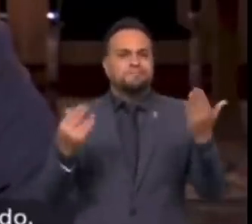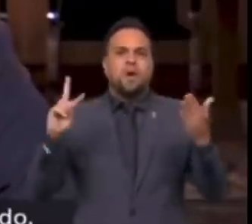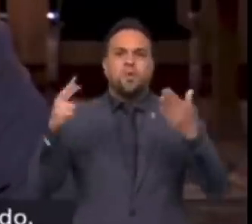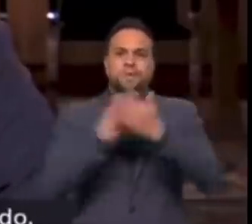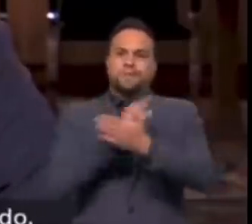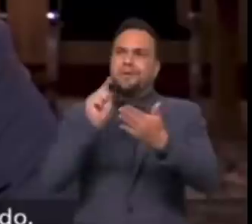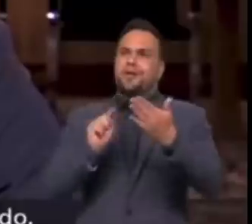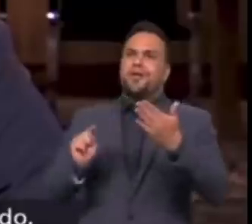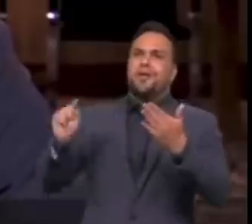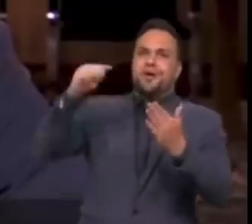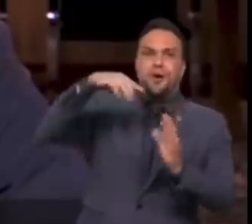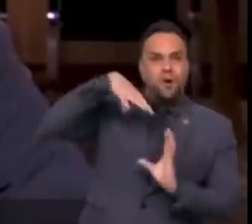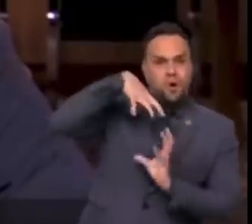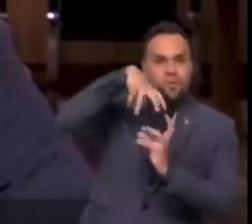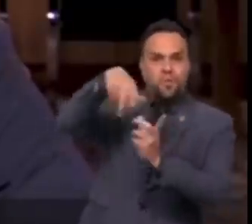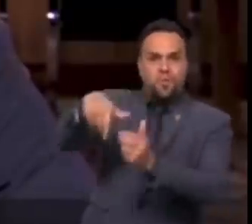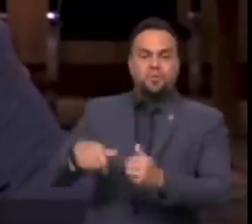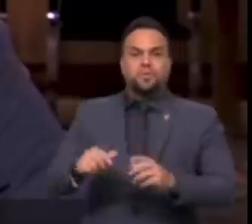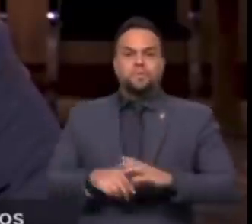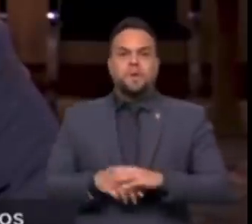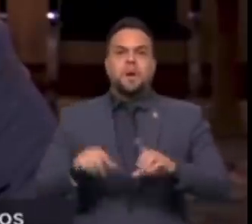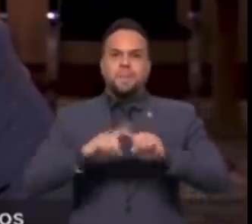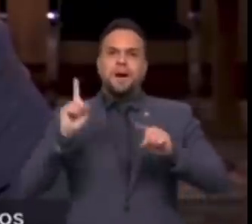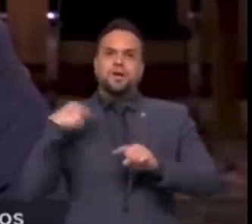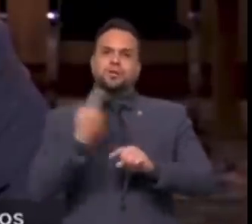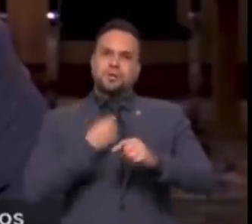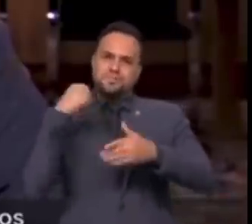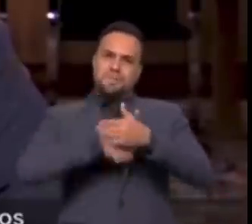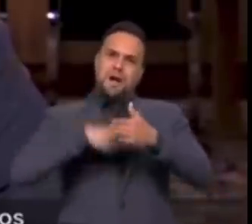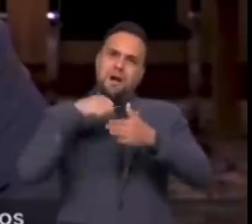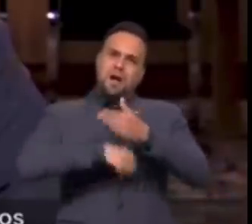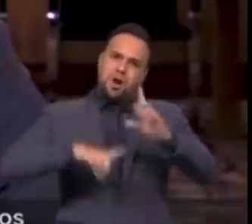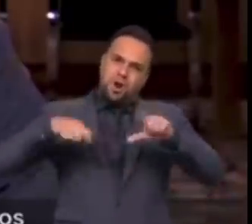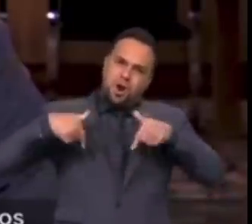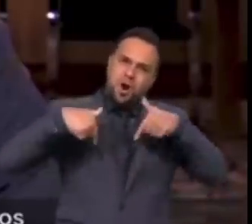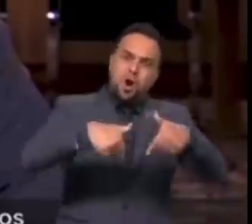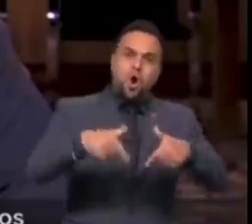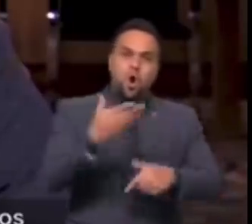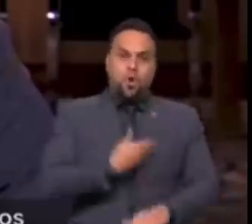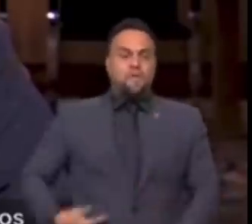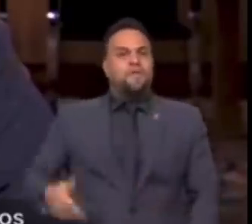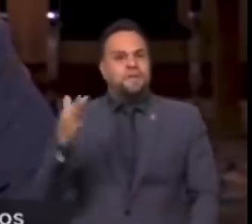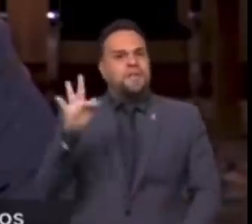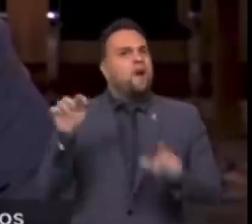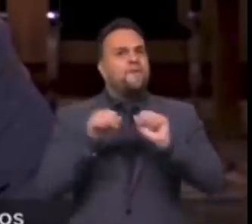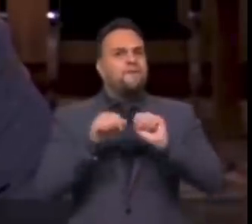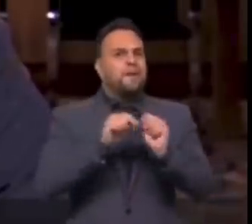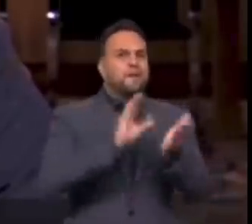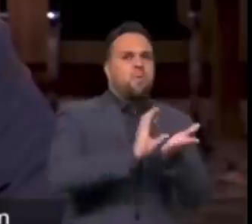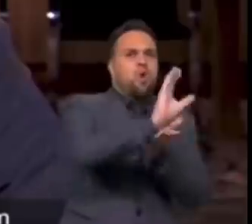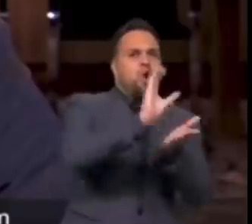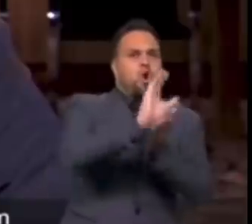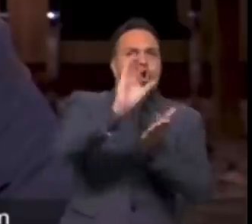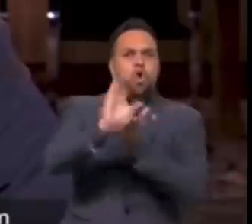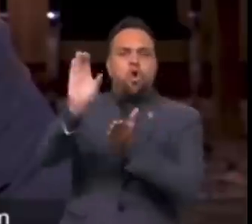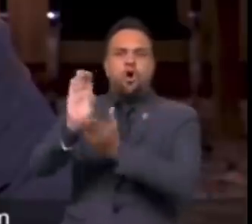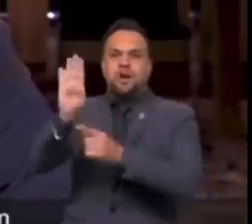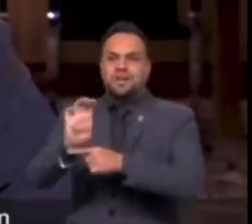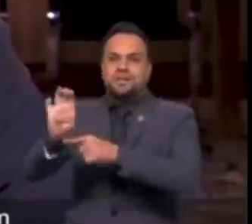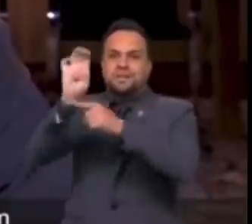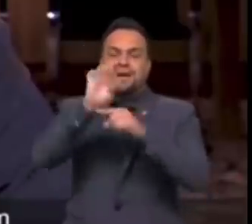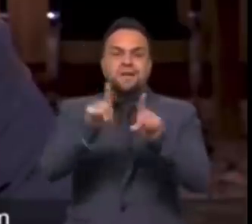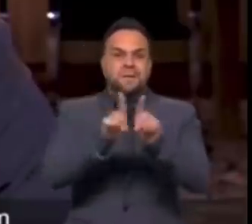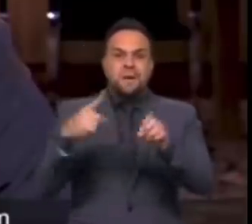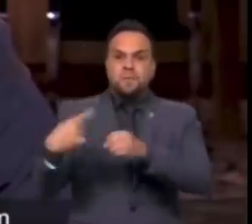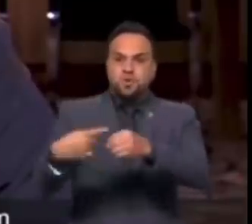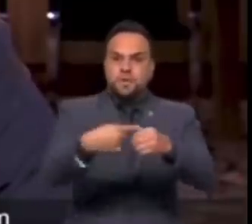se fizeram presente no mundo todo nessa batalha o governo federal dispensou recursos bilionários para que